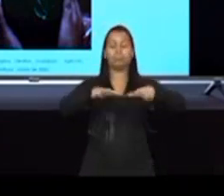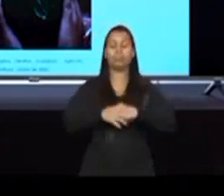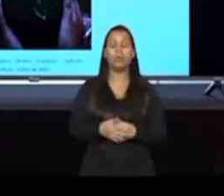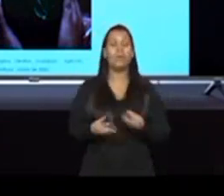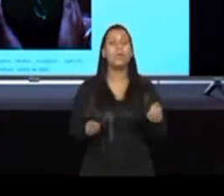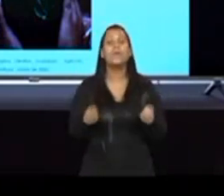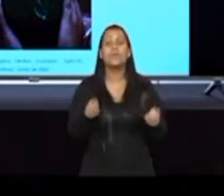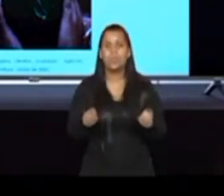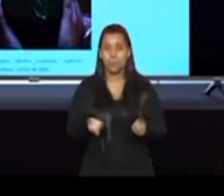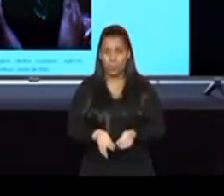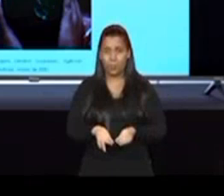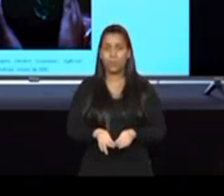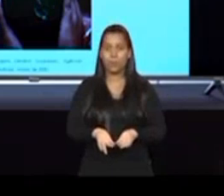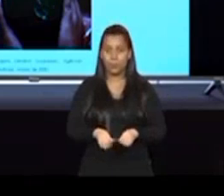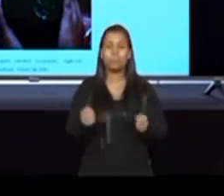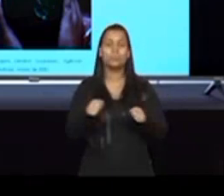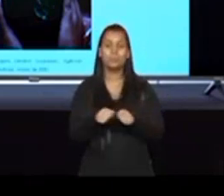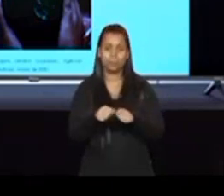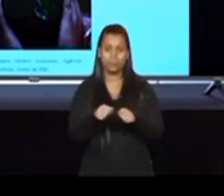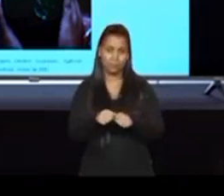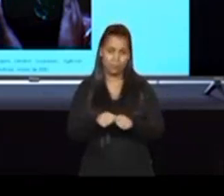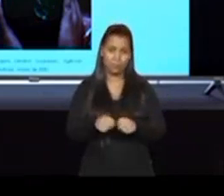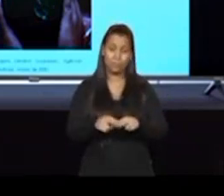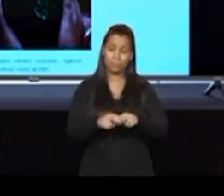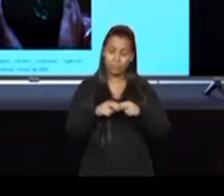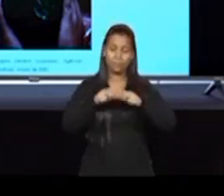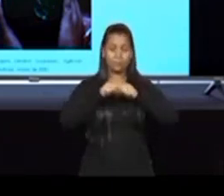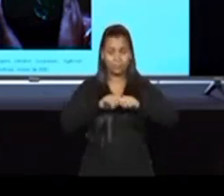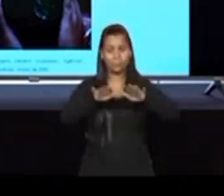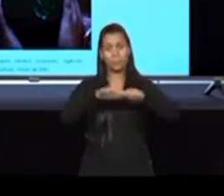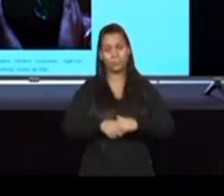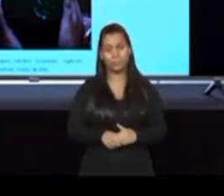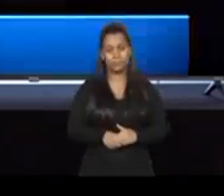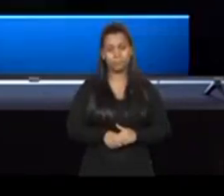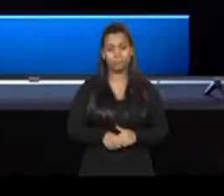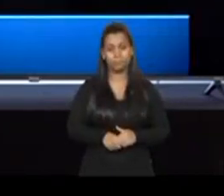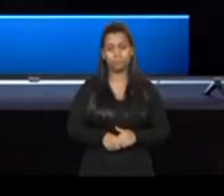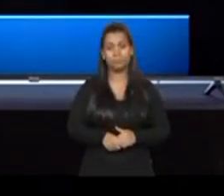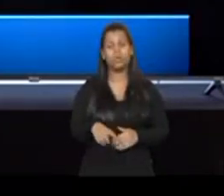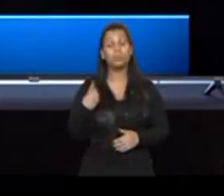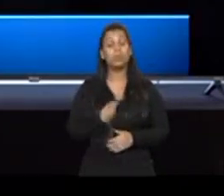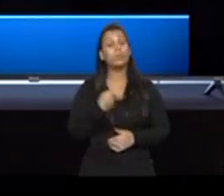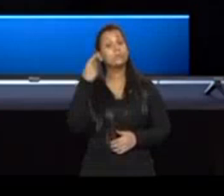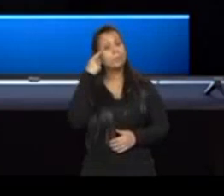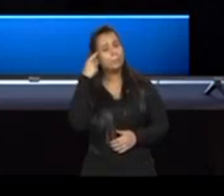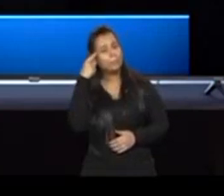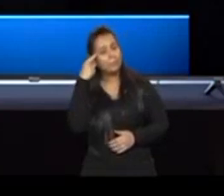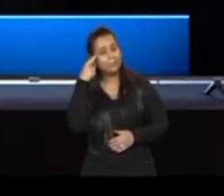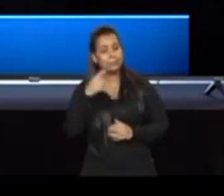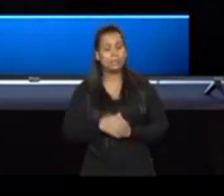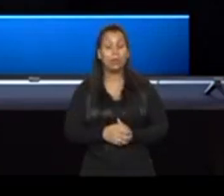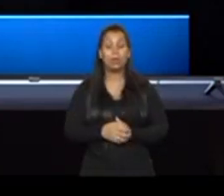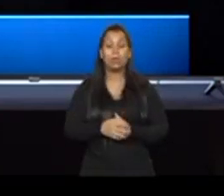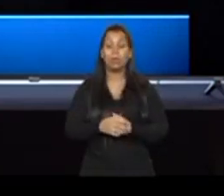pessoas. Como será que eles estão agindo frente a essa pandemia? Para a gente refletir um pouco, pessoal,